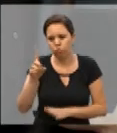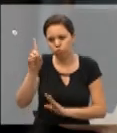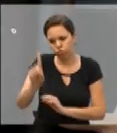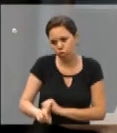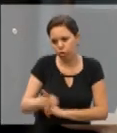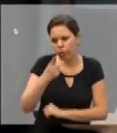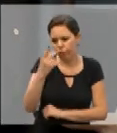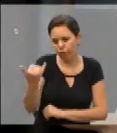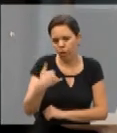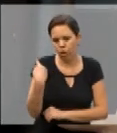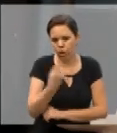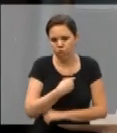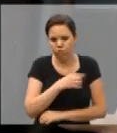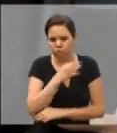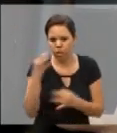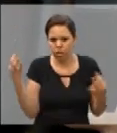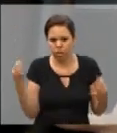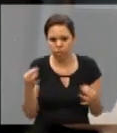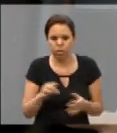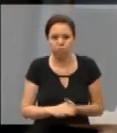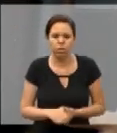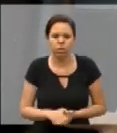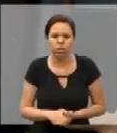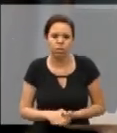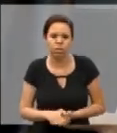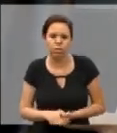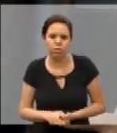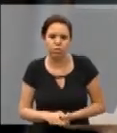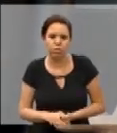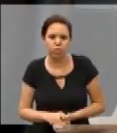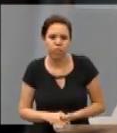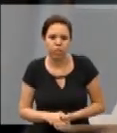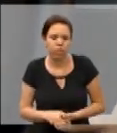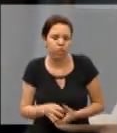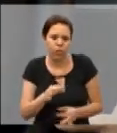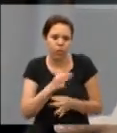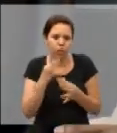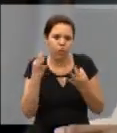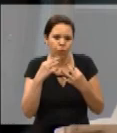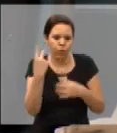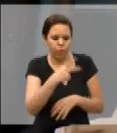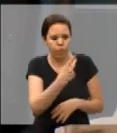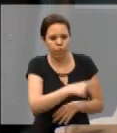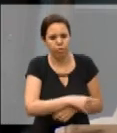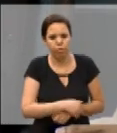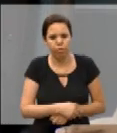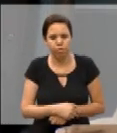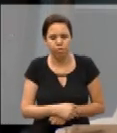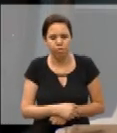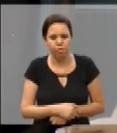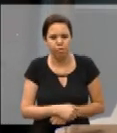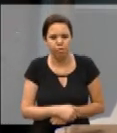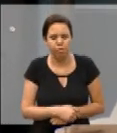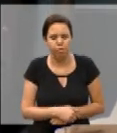E ele não deixa passar se não ficar excelente para ele. E